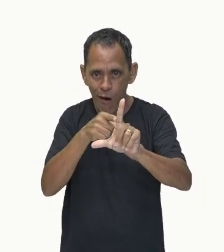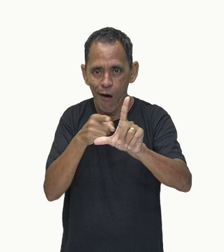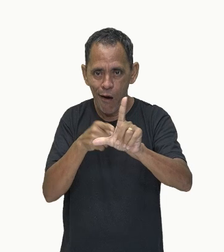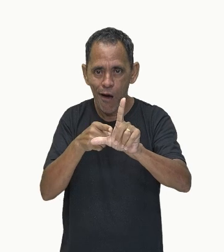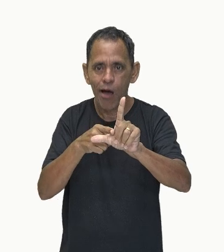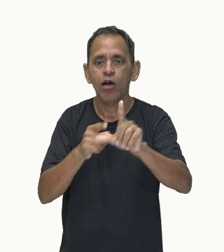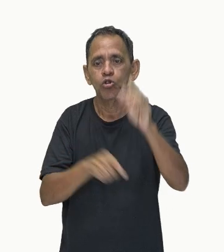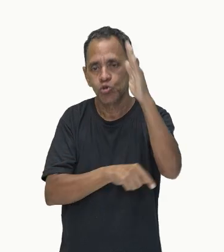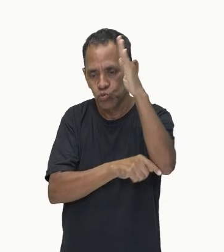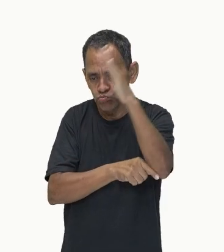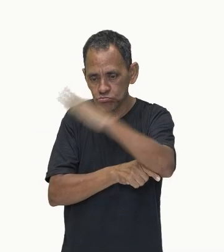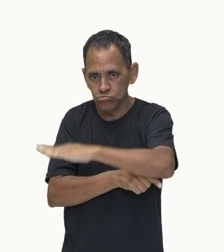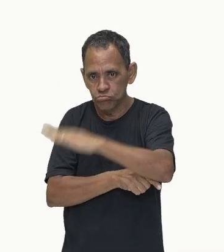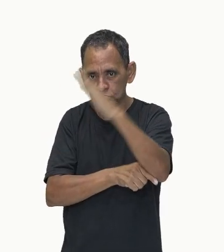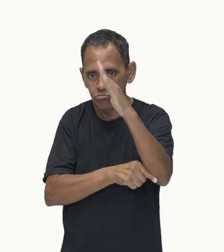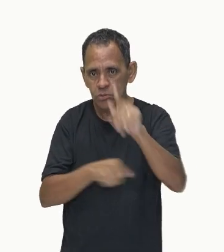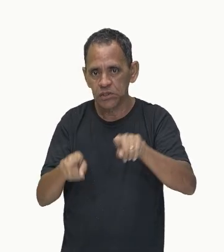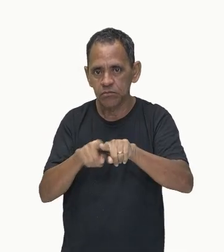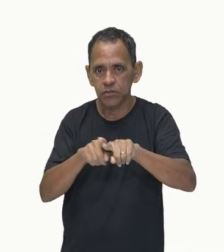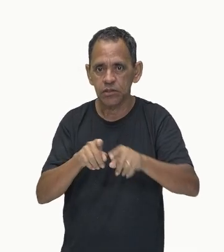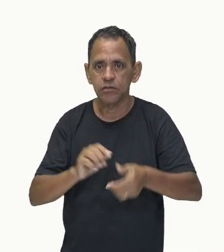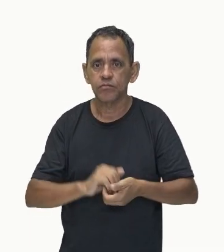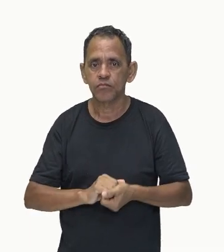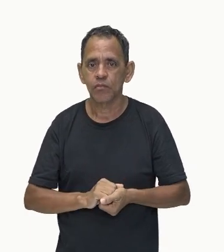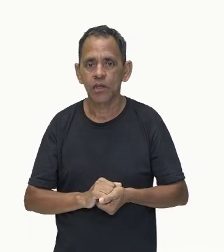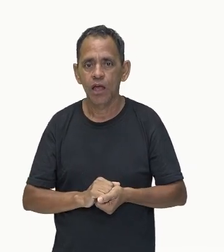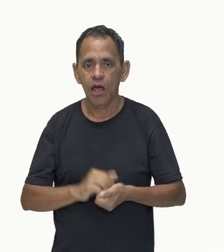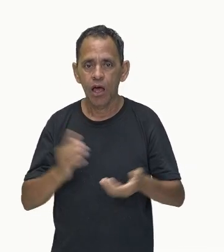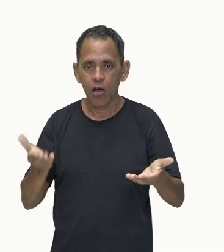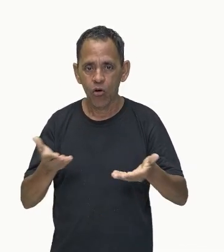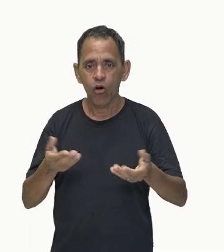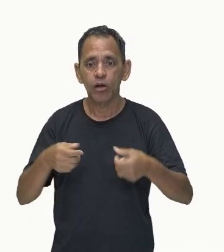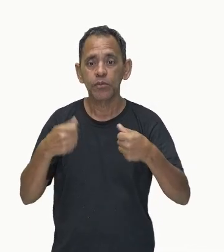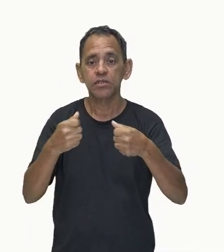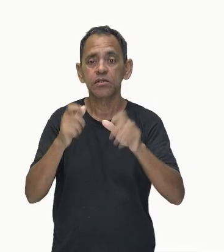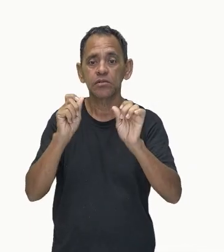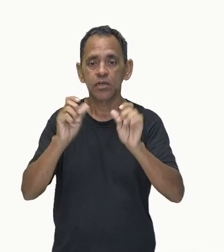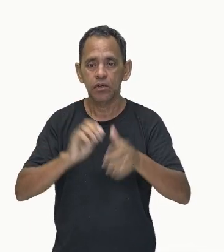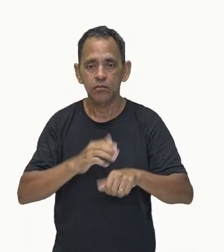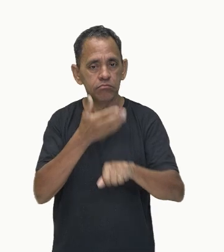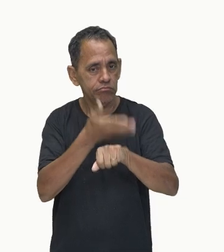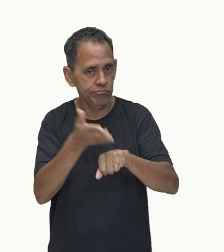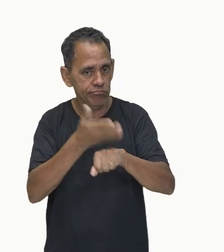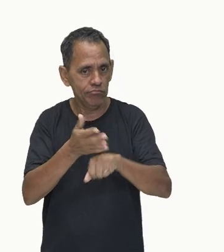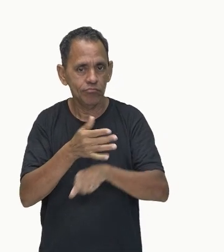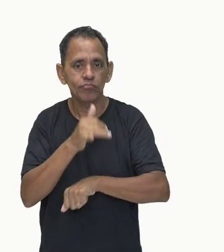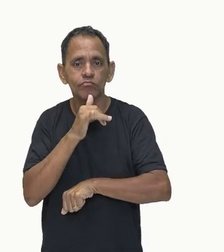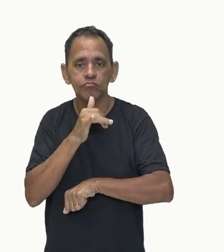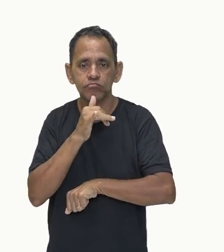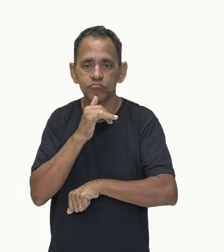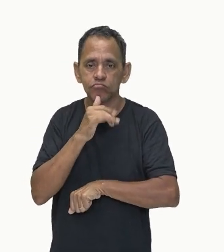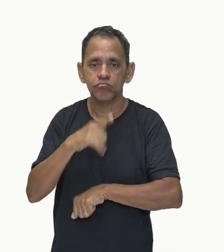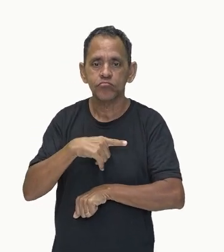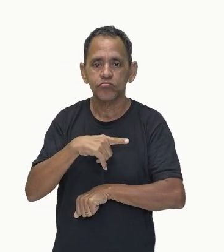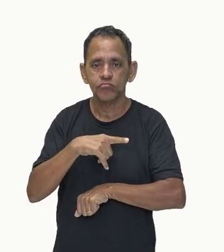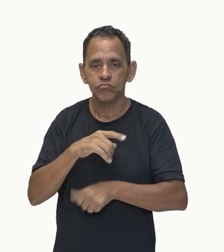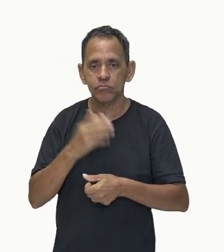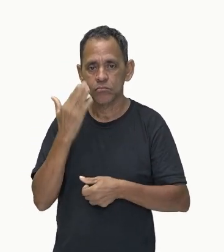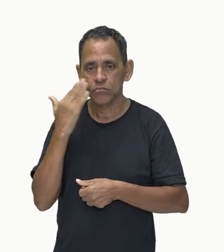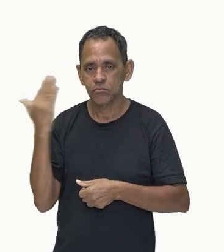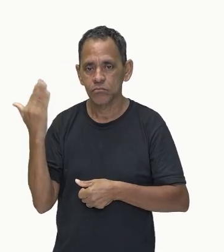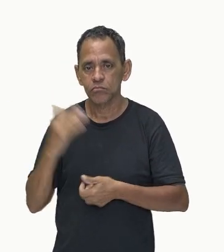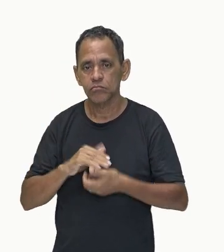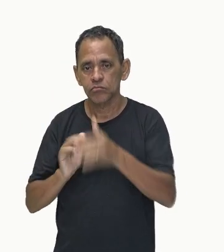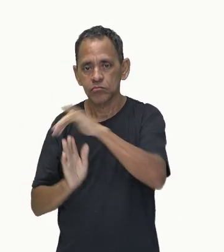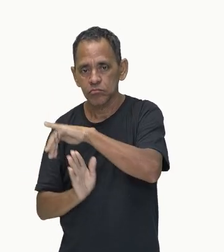bem, agora vamos a uma situação prática, vamos resolver aqui um exemplo da situação em que eu